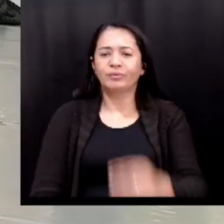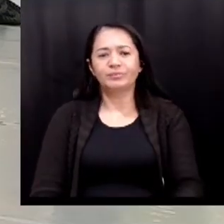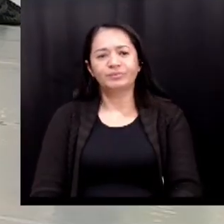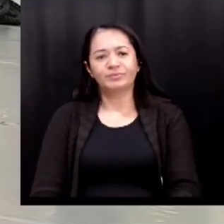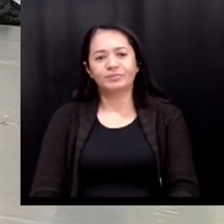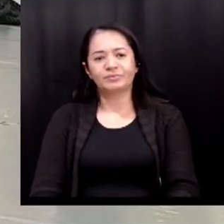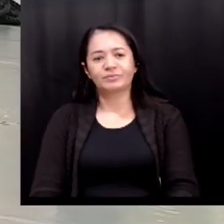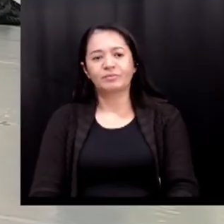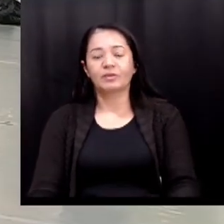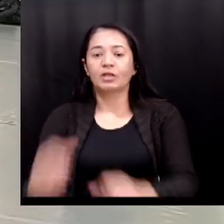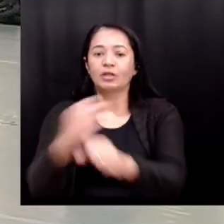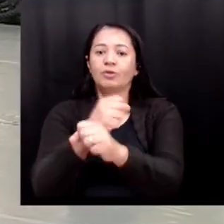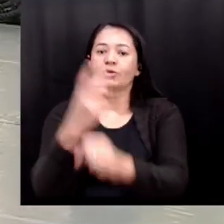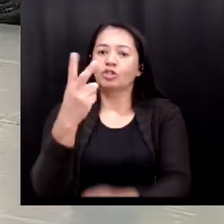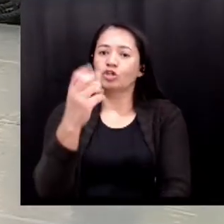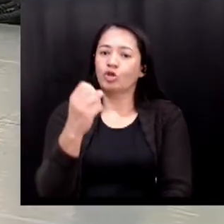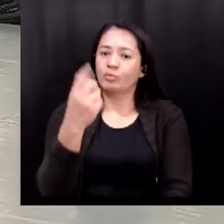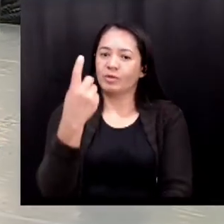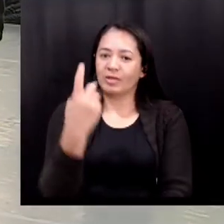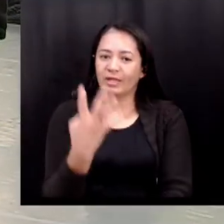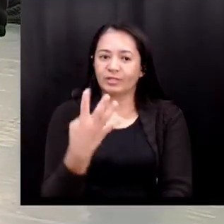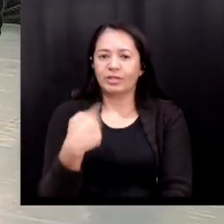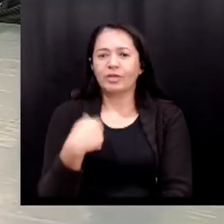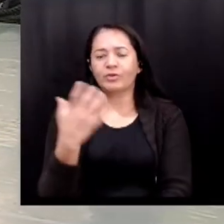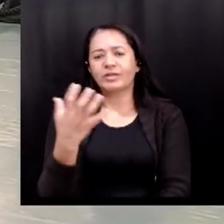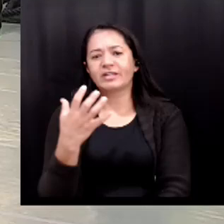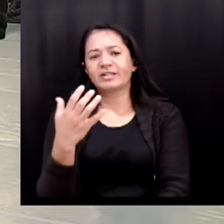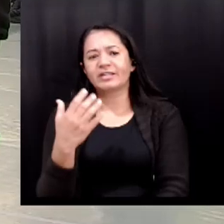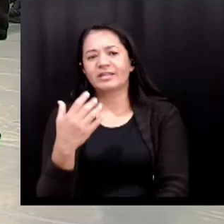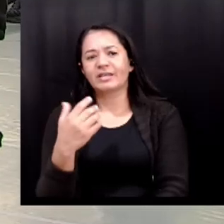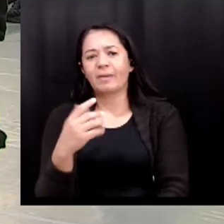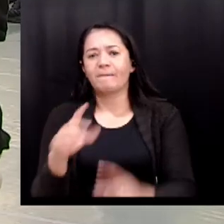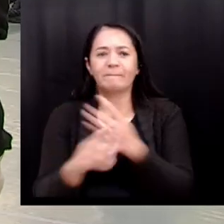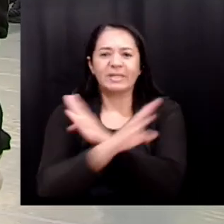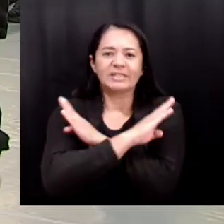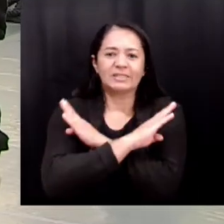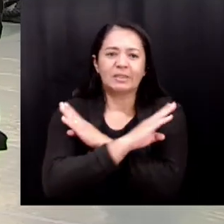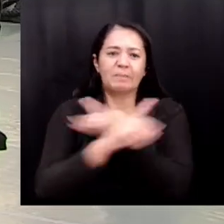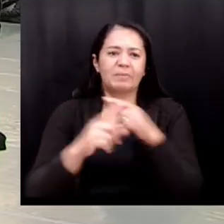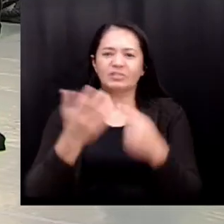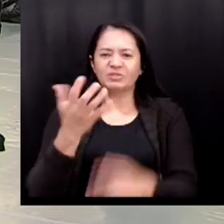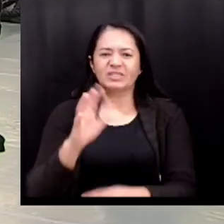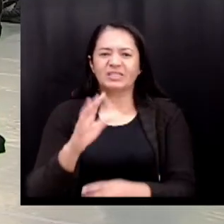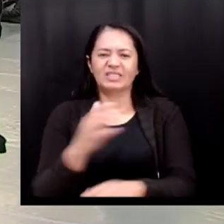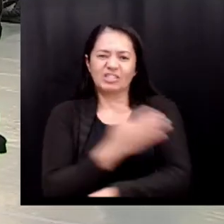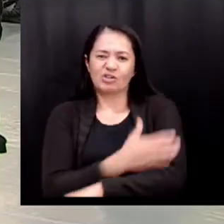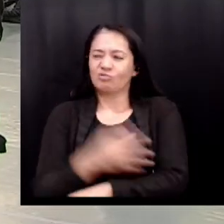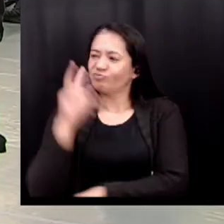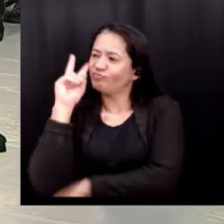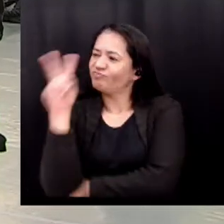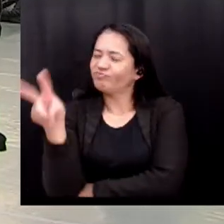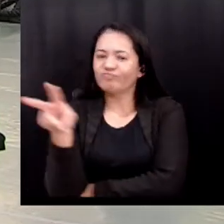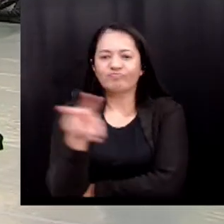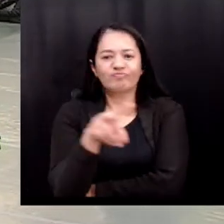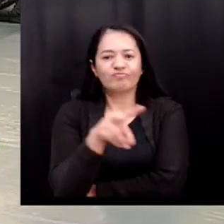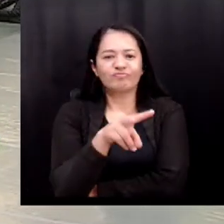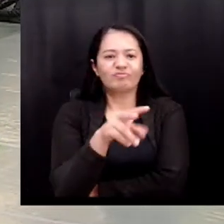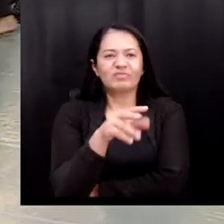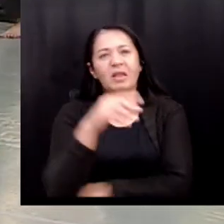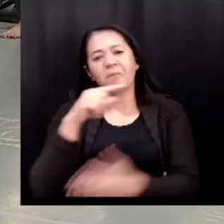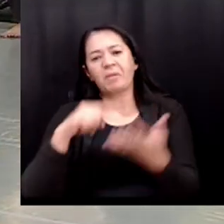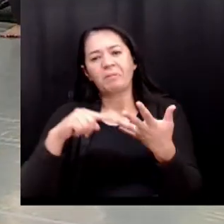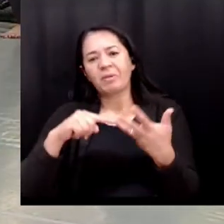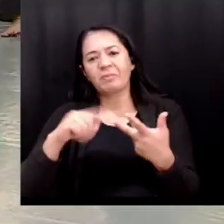só que eu não queria nada que a gente costuma ver, né, por aí, né, Muay Thai, Jiu-Jitsu, Judô, são artes marciais legais, mas